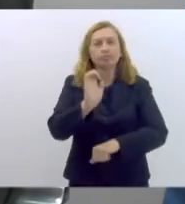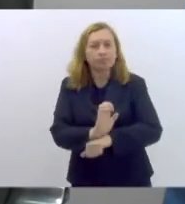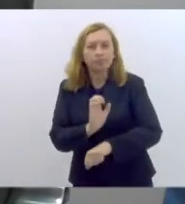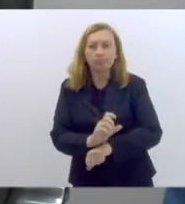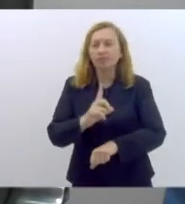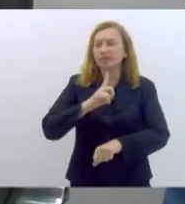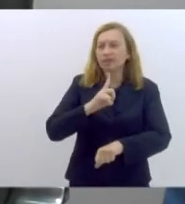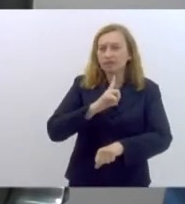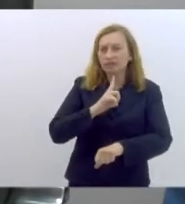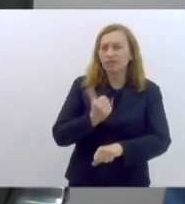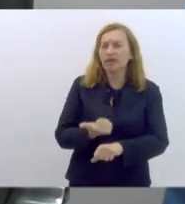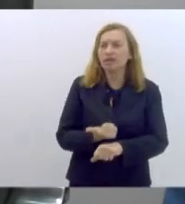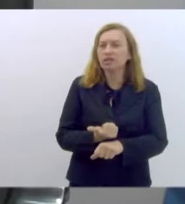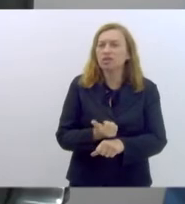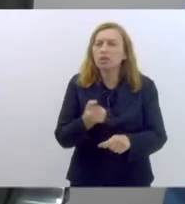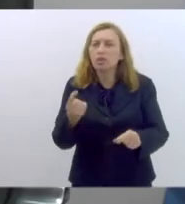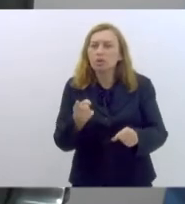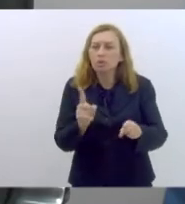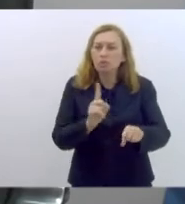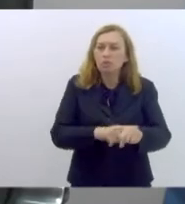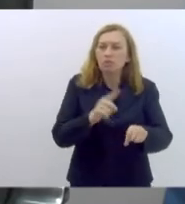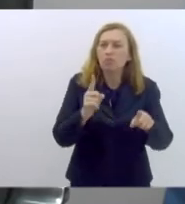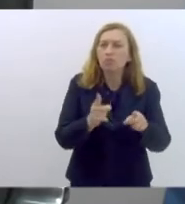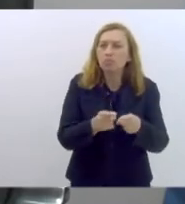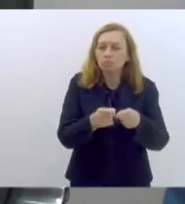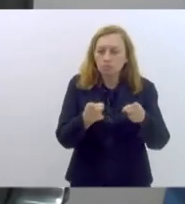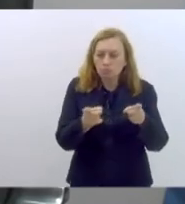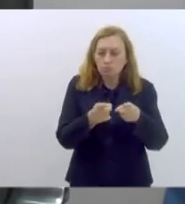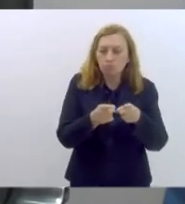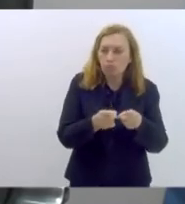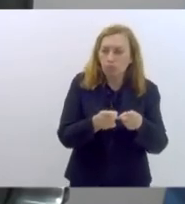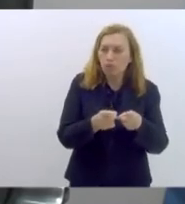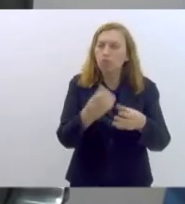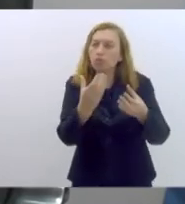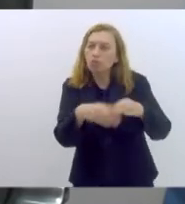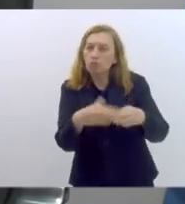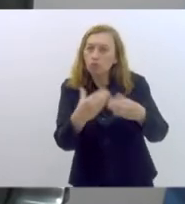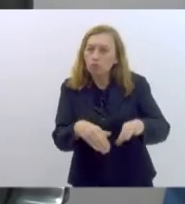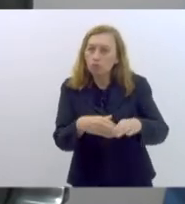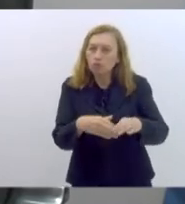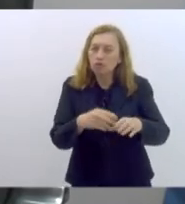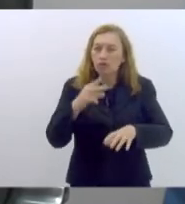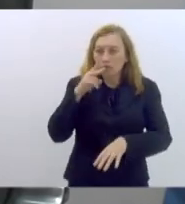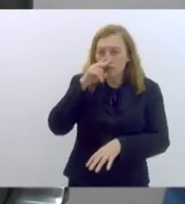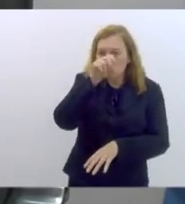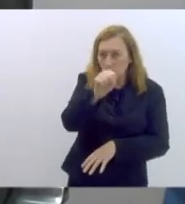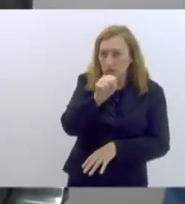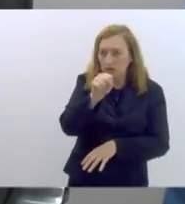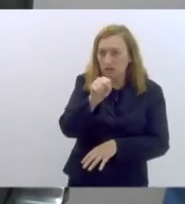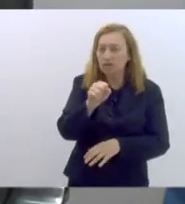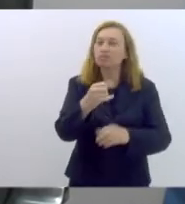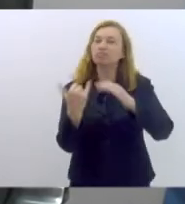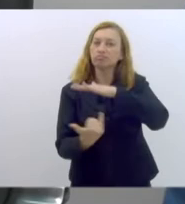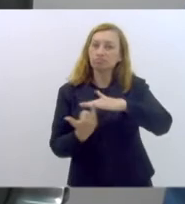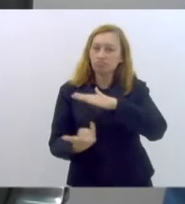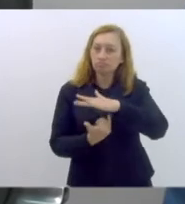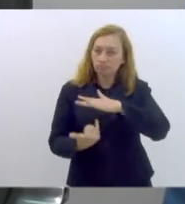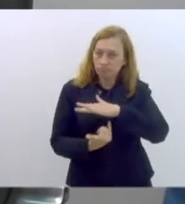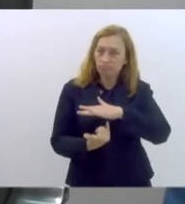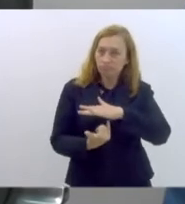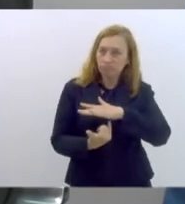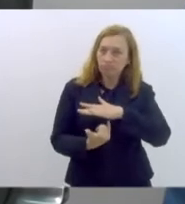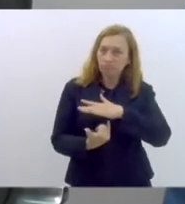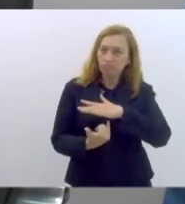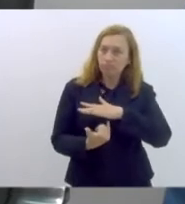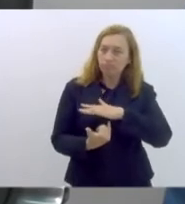tivesse, no curtíssimo prazo, concurso público para fortalecer essas instituições, que